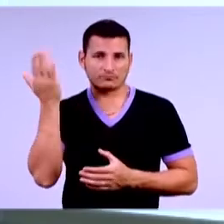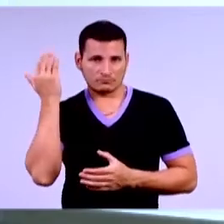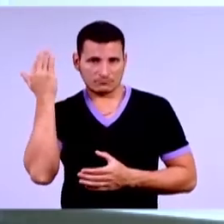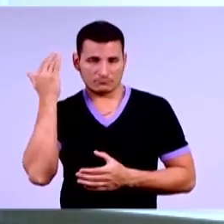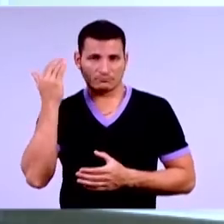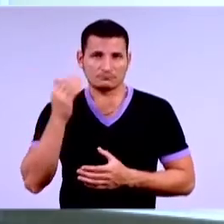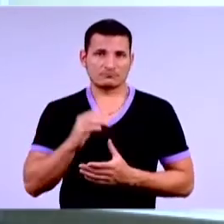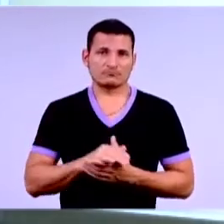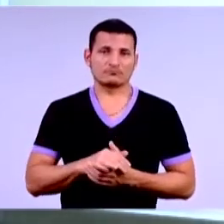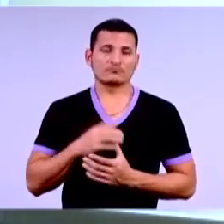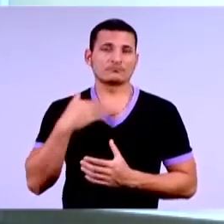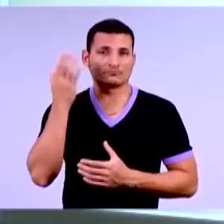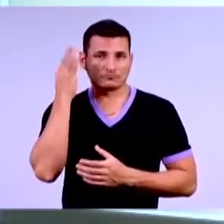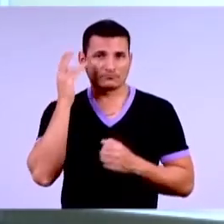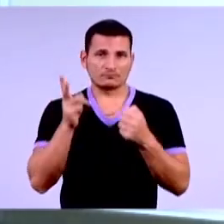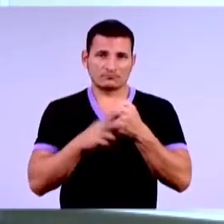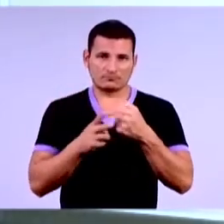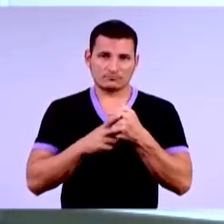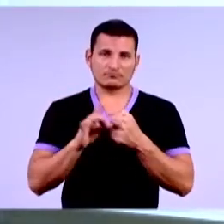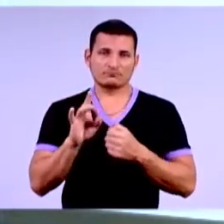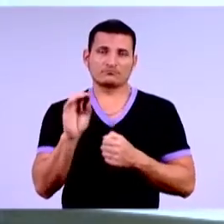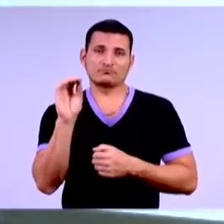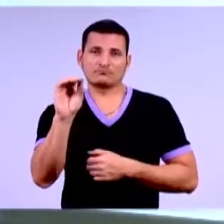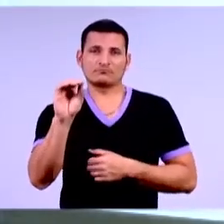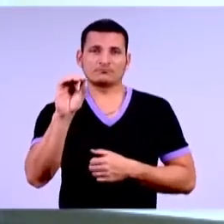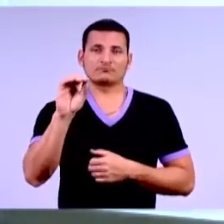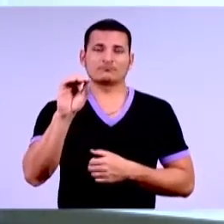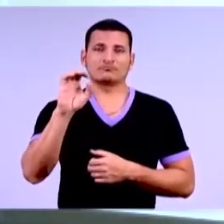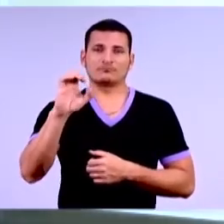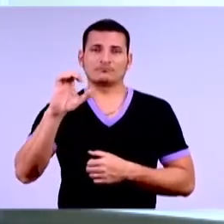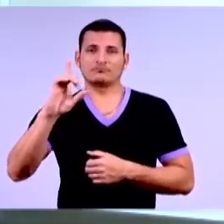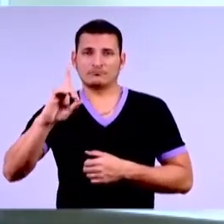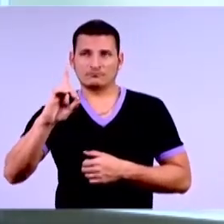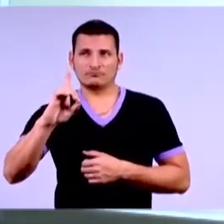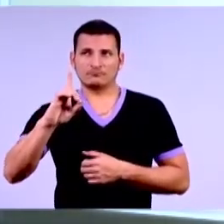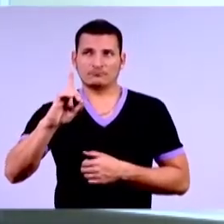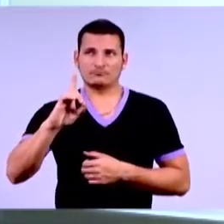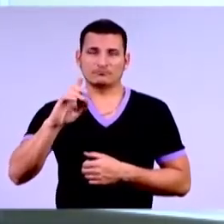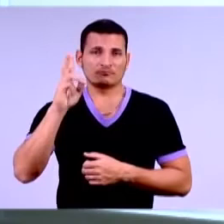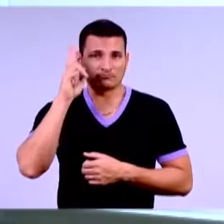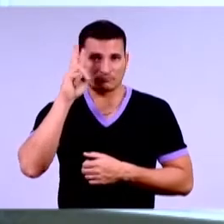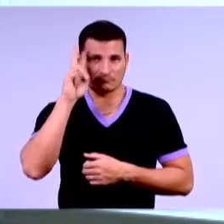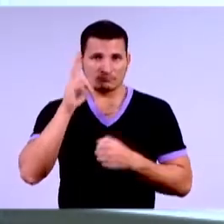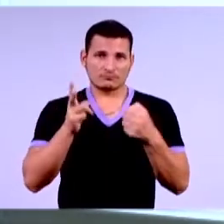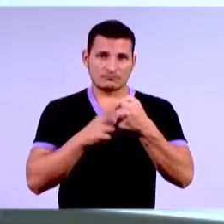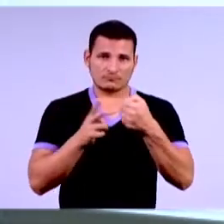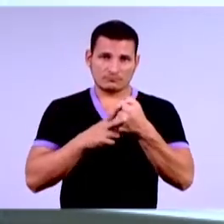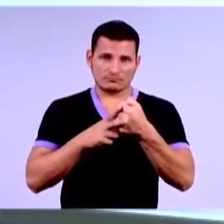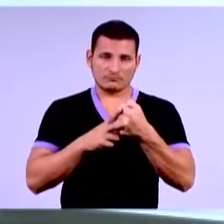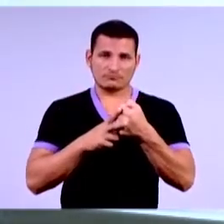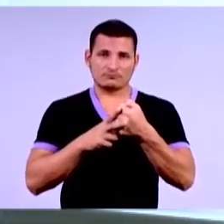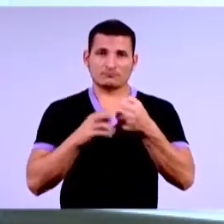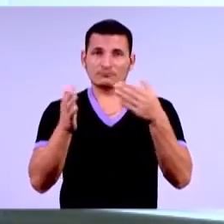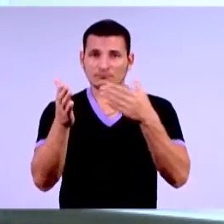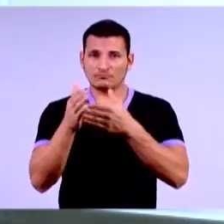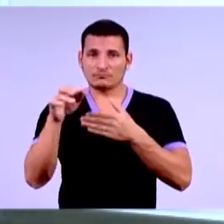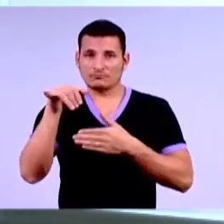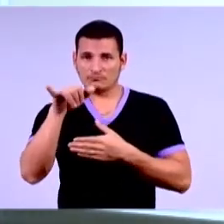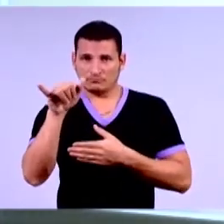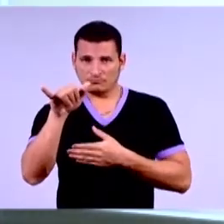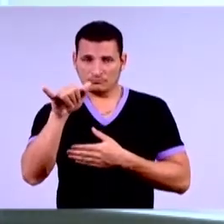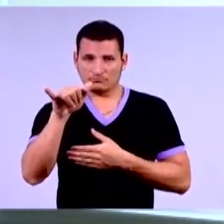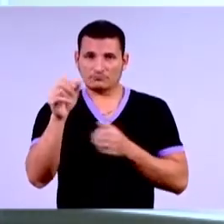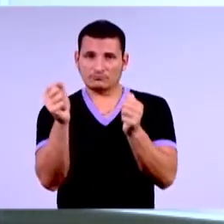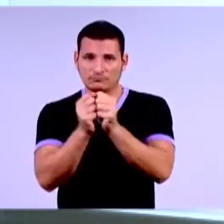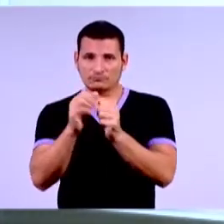estudar inglês a story e eu acrescento é de história lembrando que verbos terminados em y precedido de consoantes